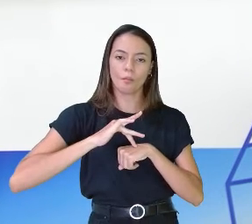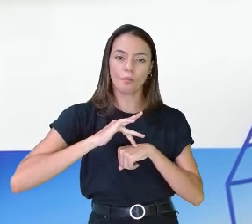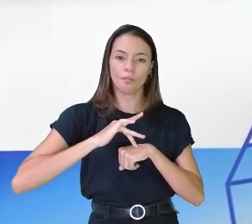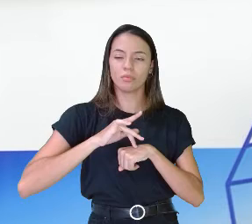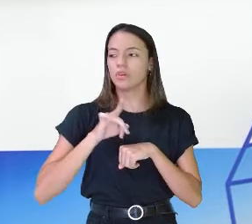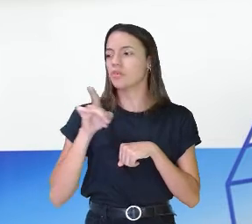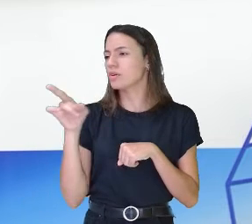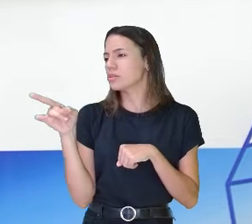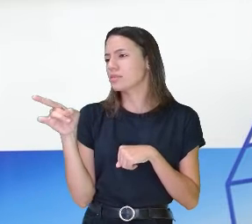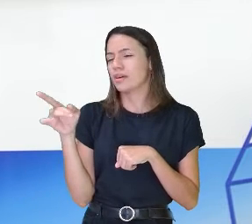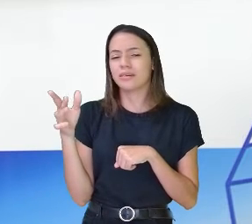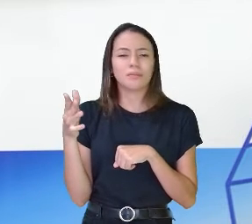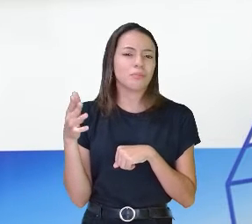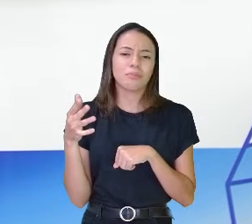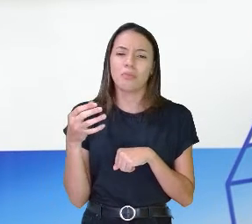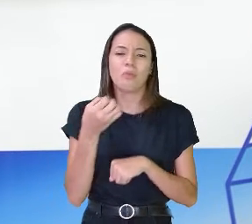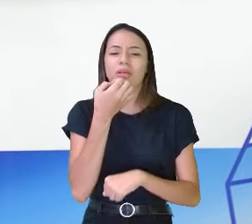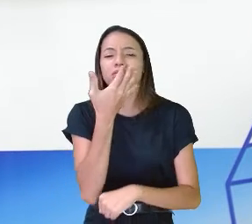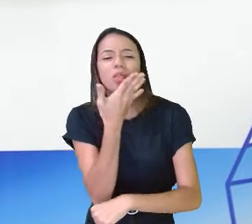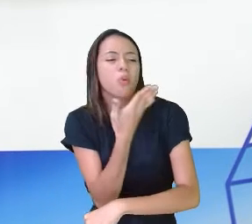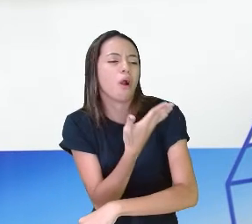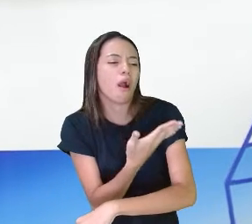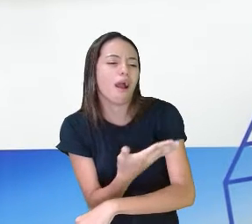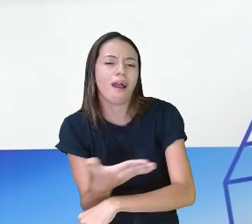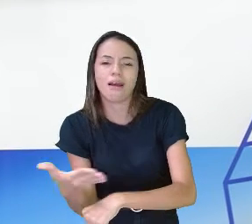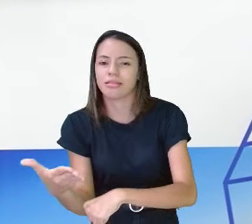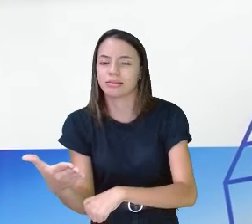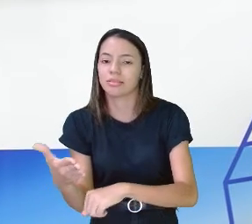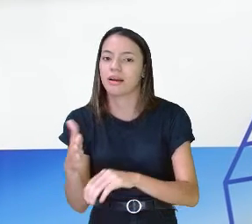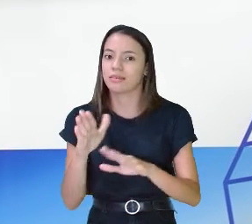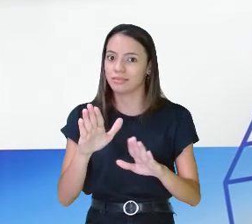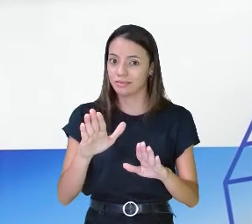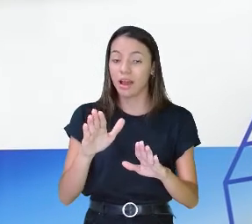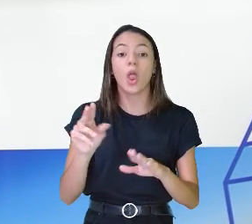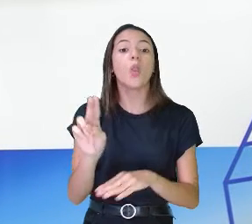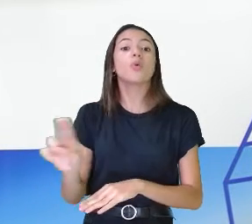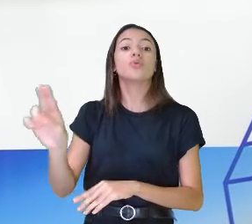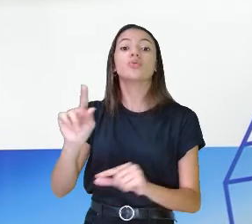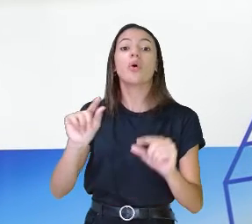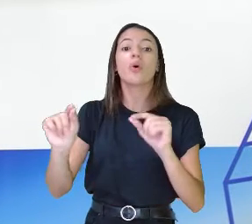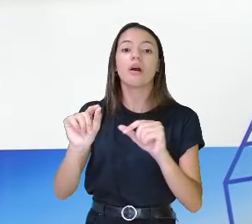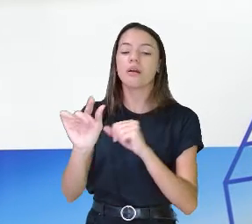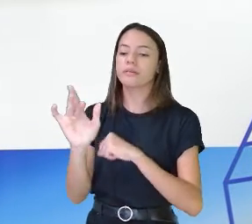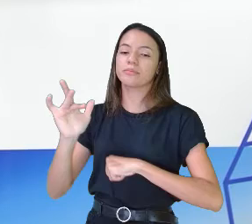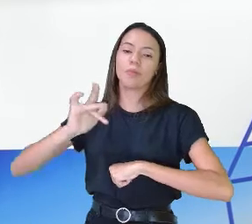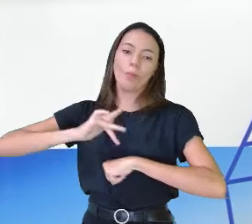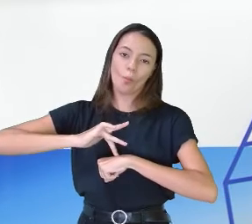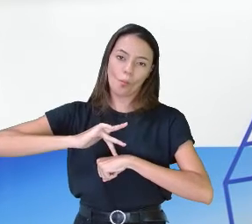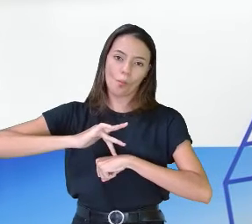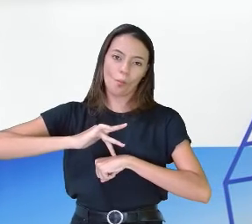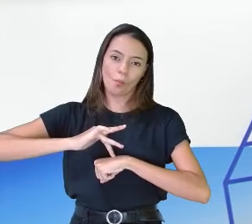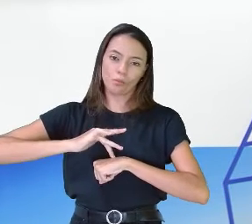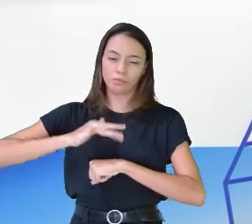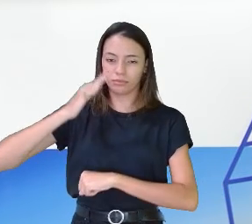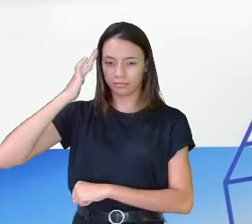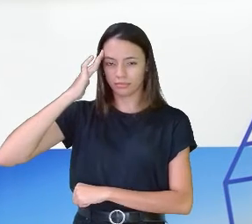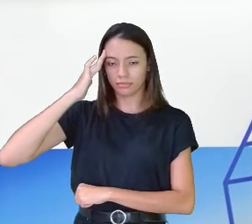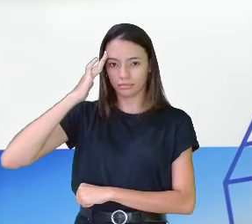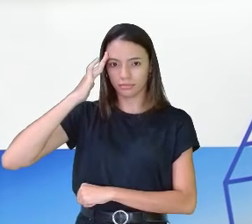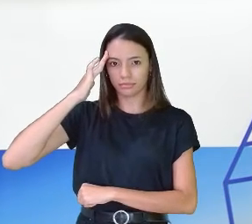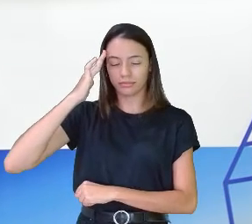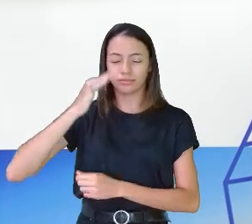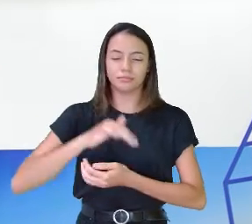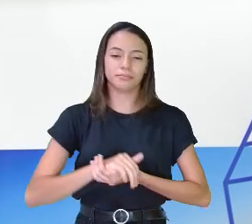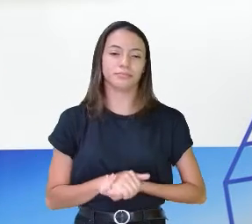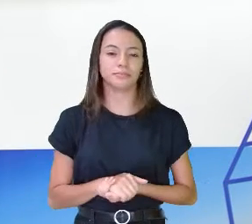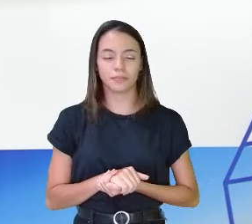faz de maneira discreta, digamos assim. Pouco mais passivo-agressivo do que de fato